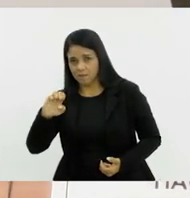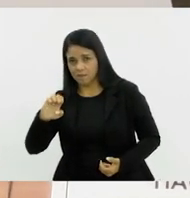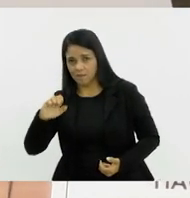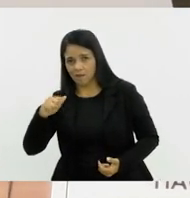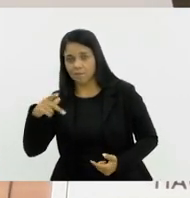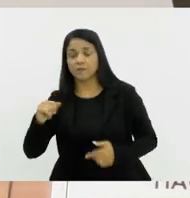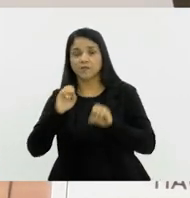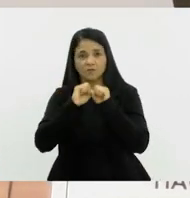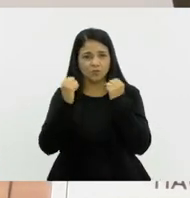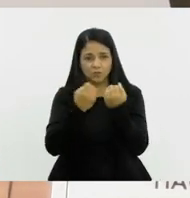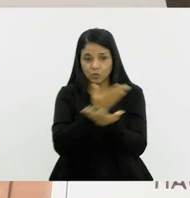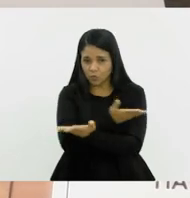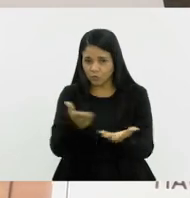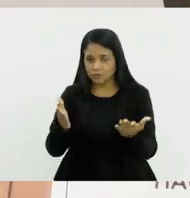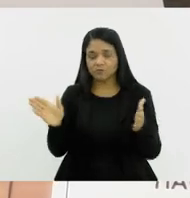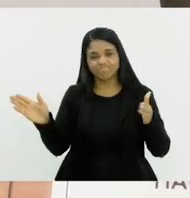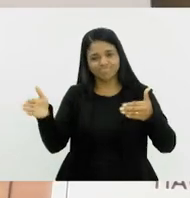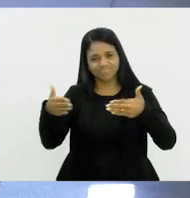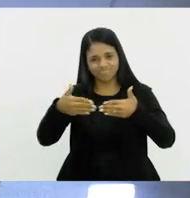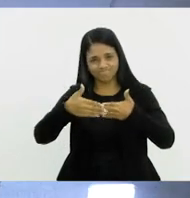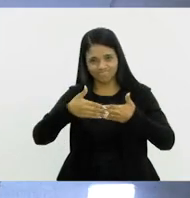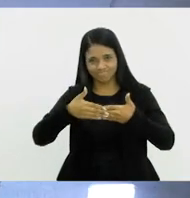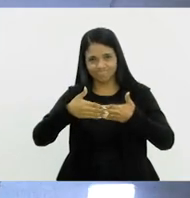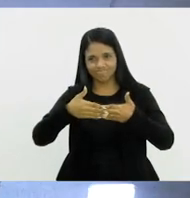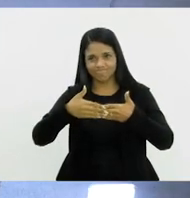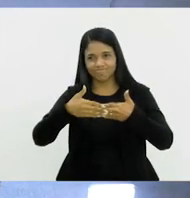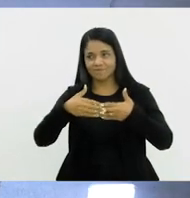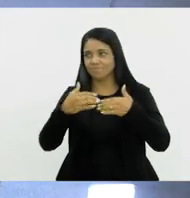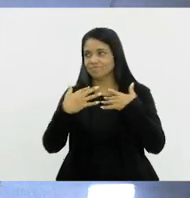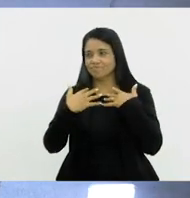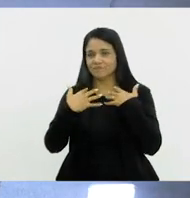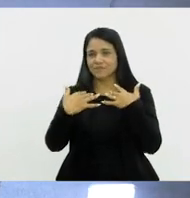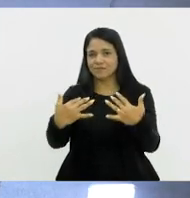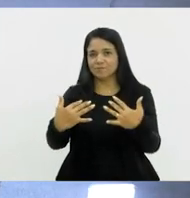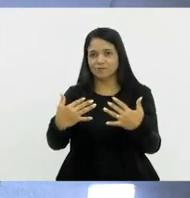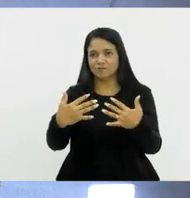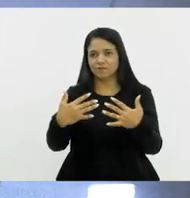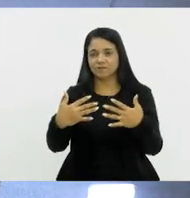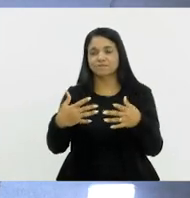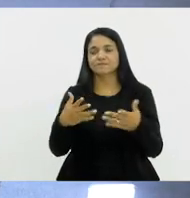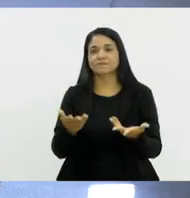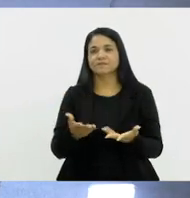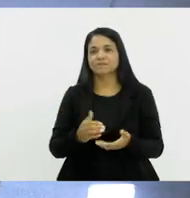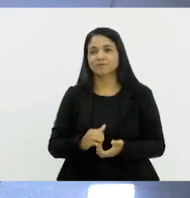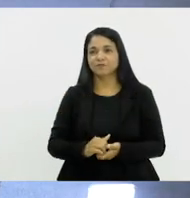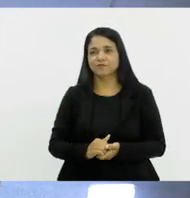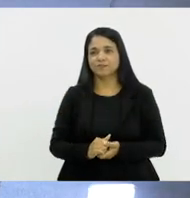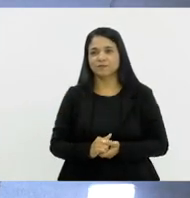todas e todos. Declaro encerrada essa presente reunião. Carla.